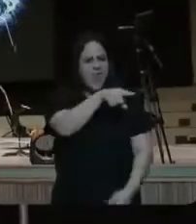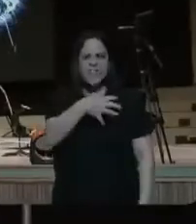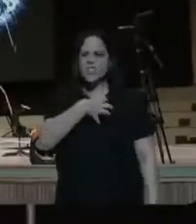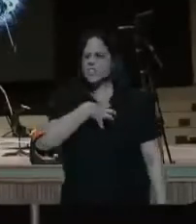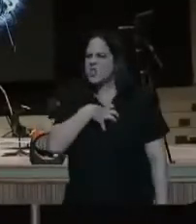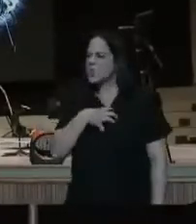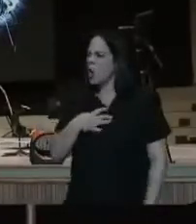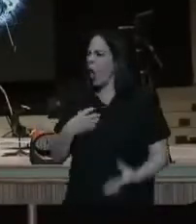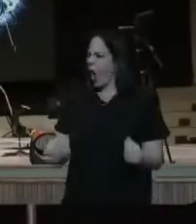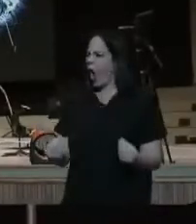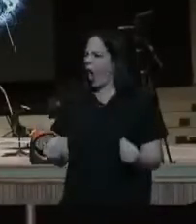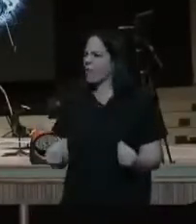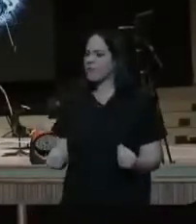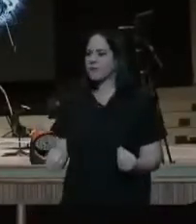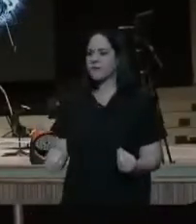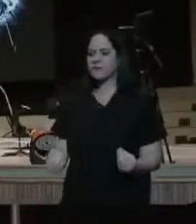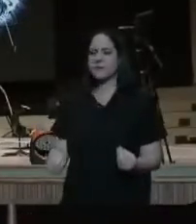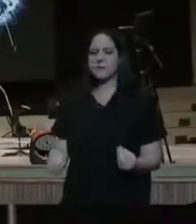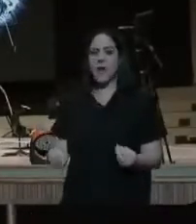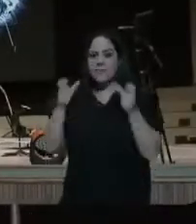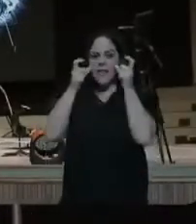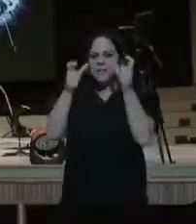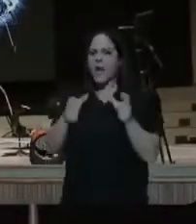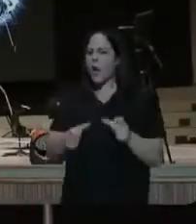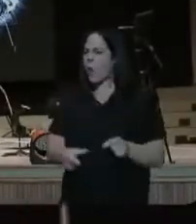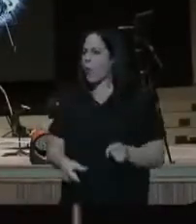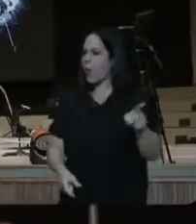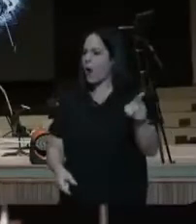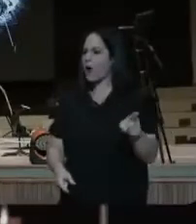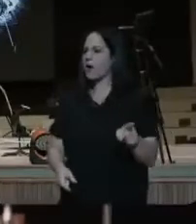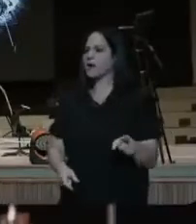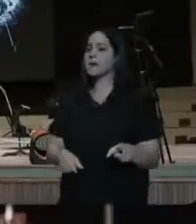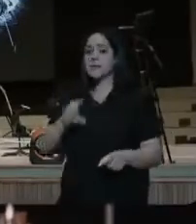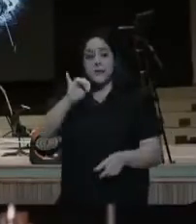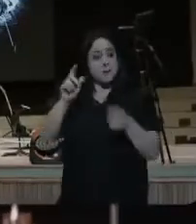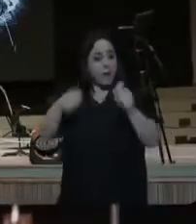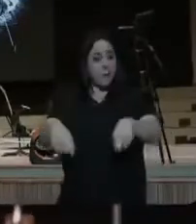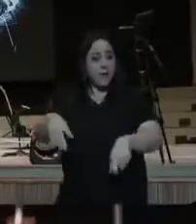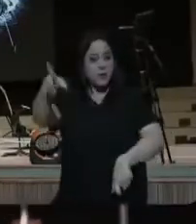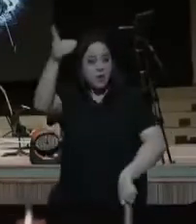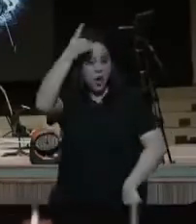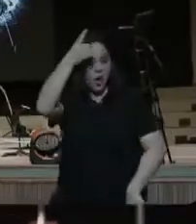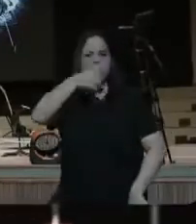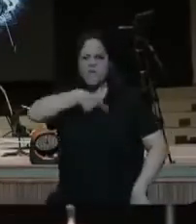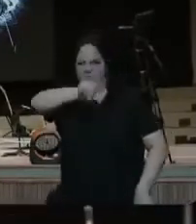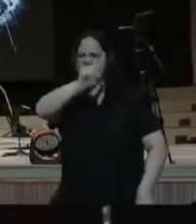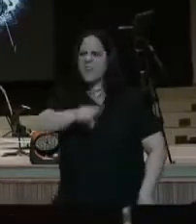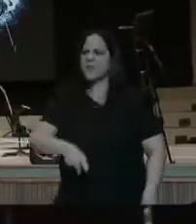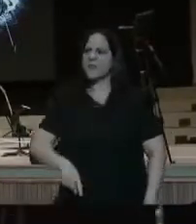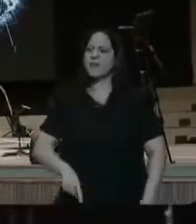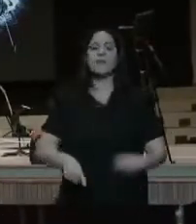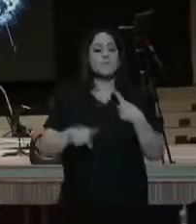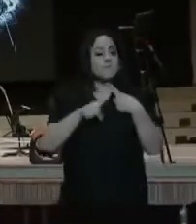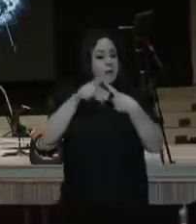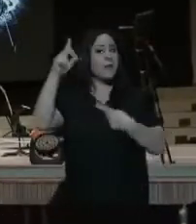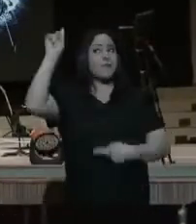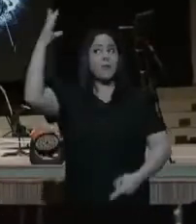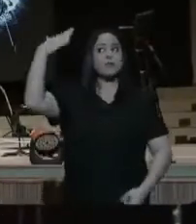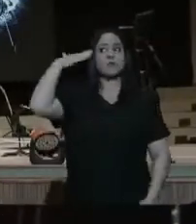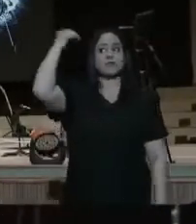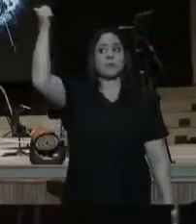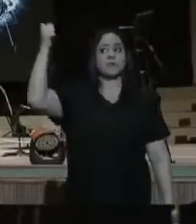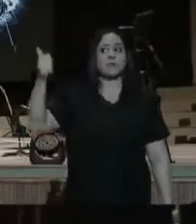se chama atenção se está dentro da tua capacidade do seu dom corre abraça que é chamado de deus